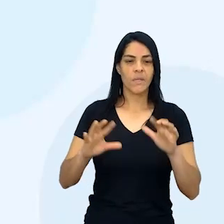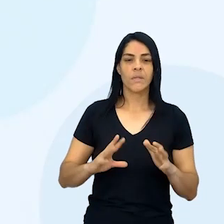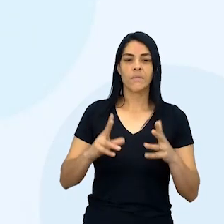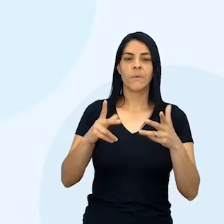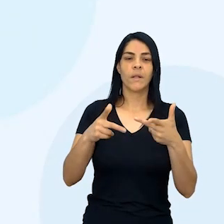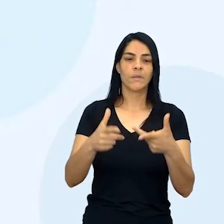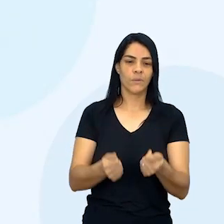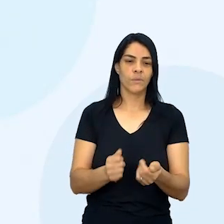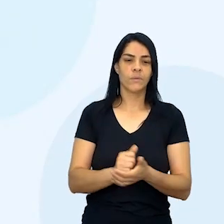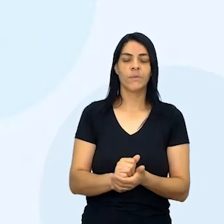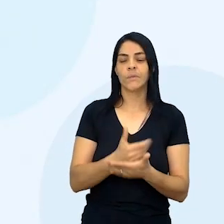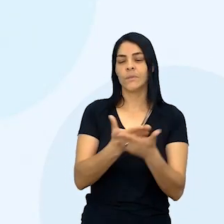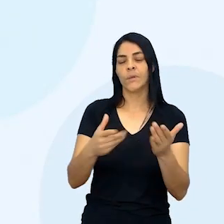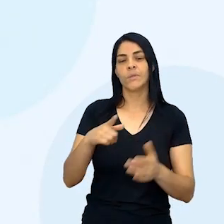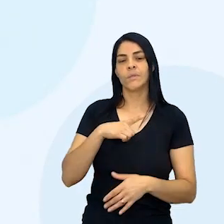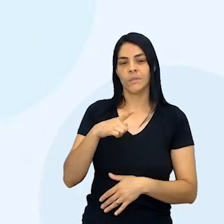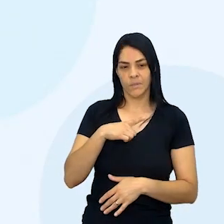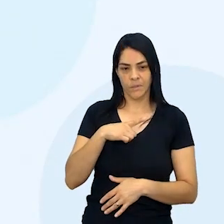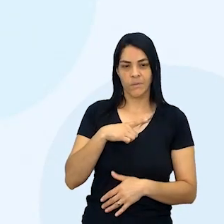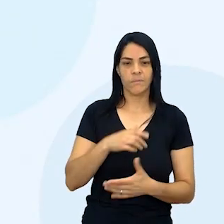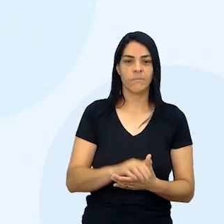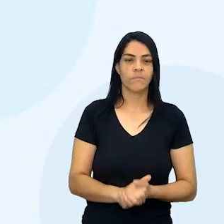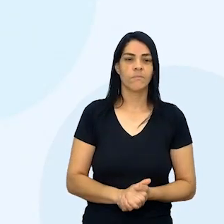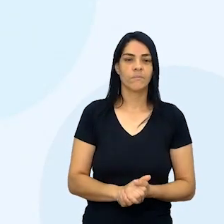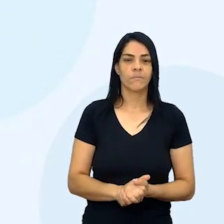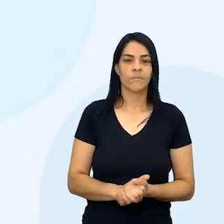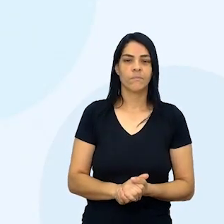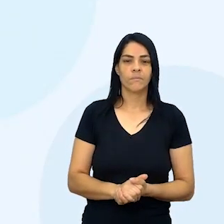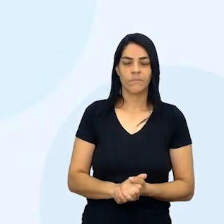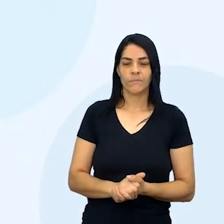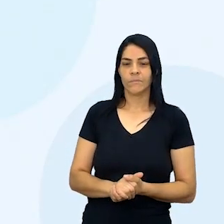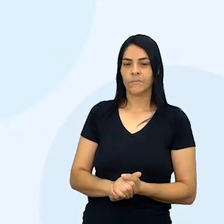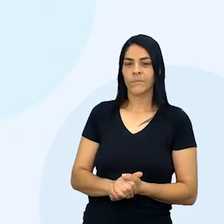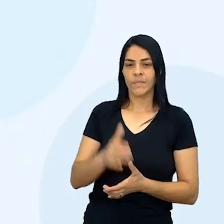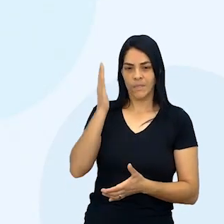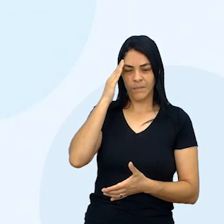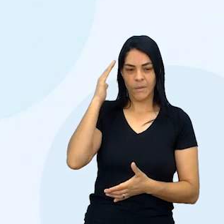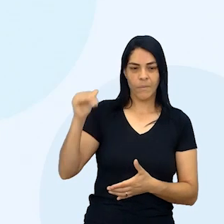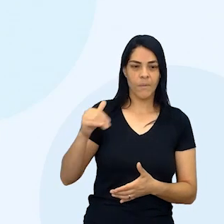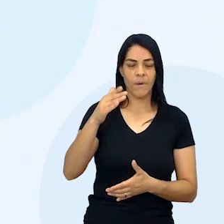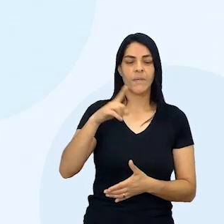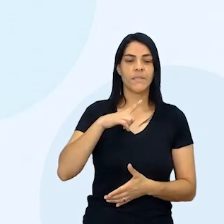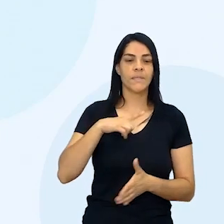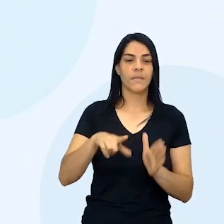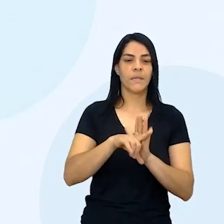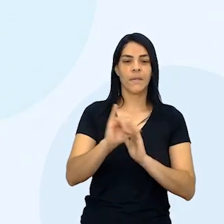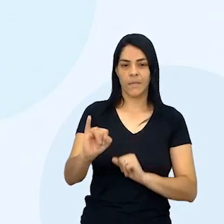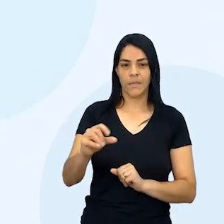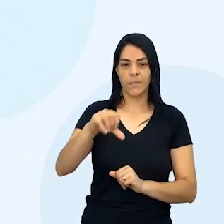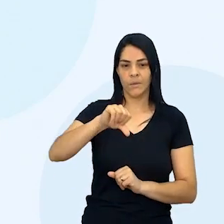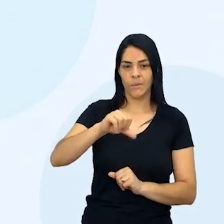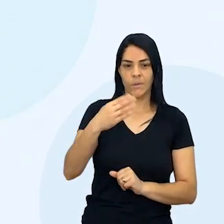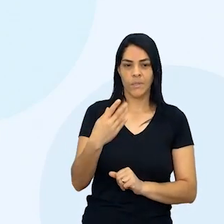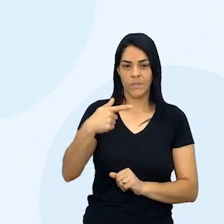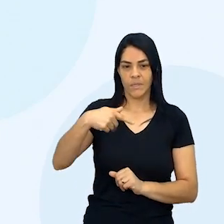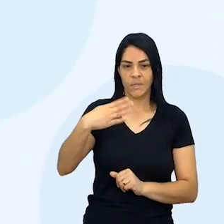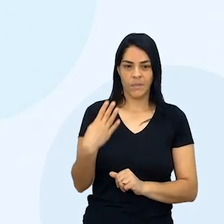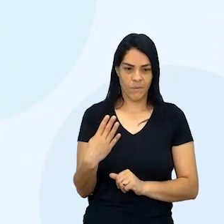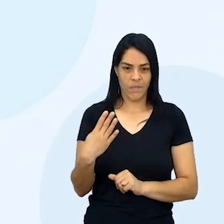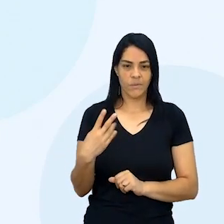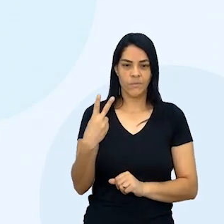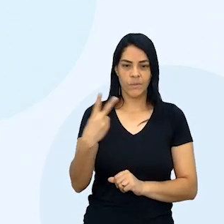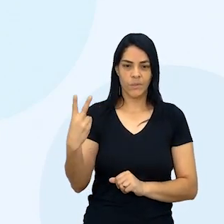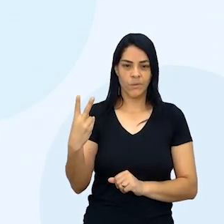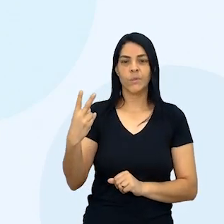né? Nós temos aí, o Saiba Mais, para quem quiser se apropriar, nós temos aí algumas leis, né? A 9.474,